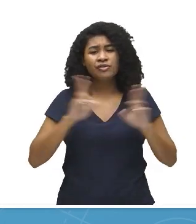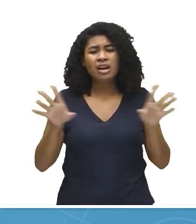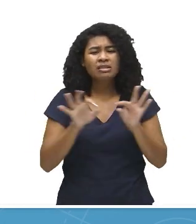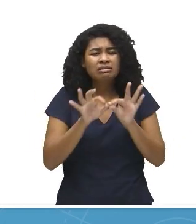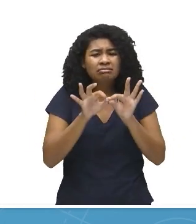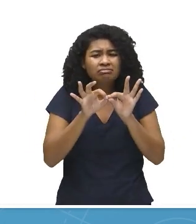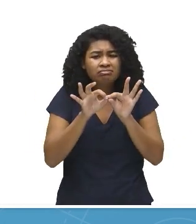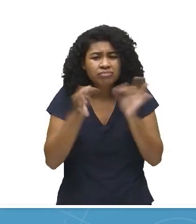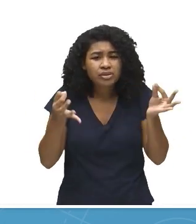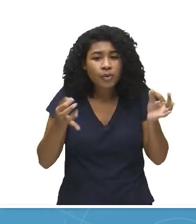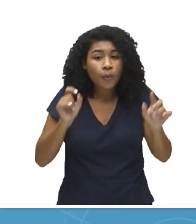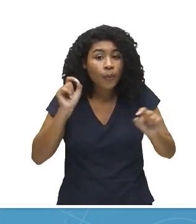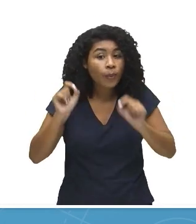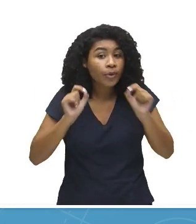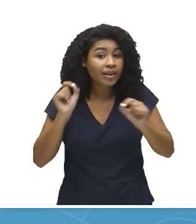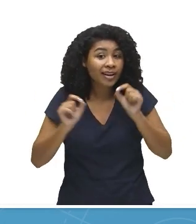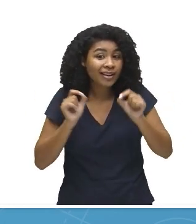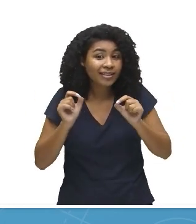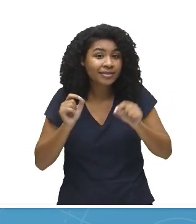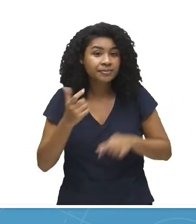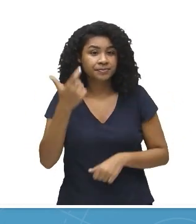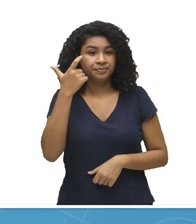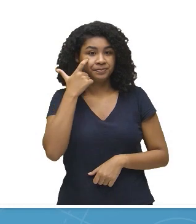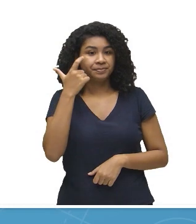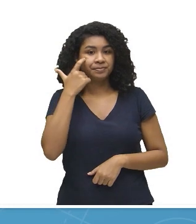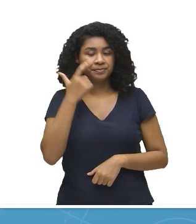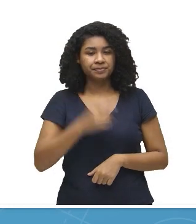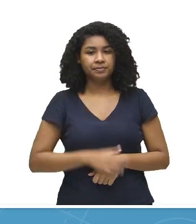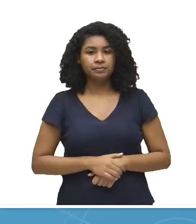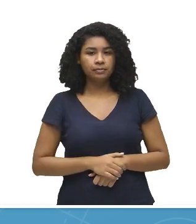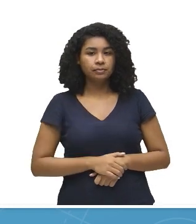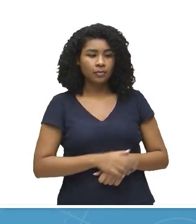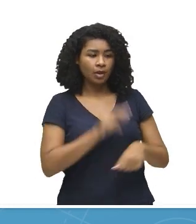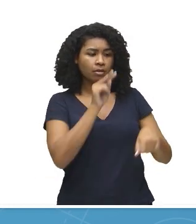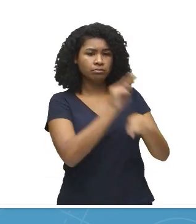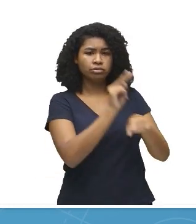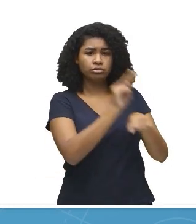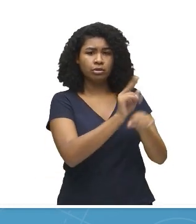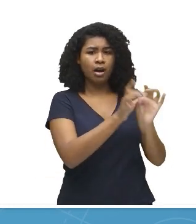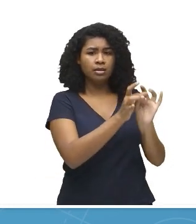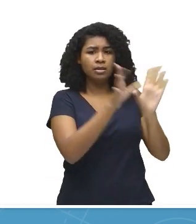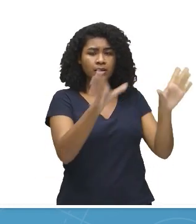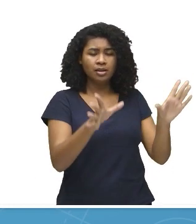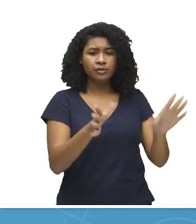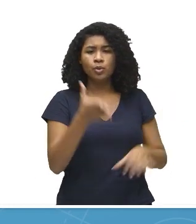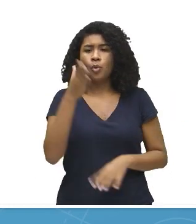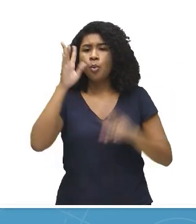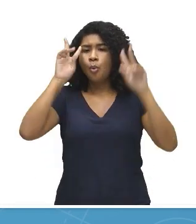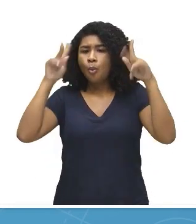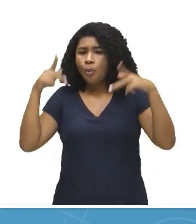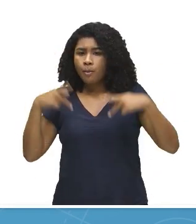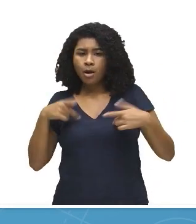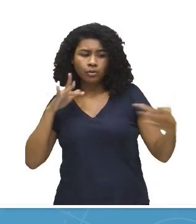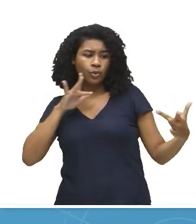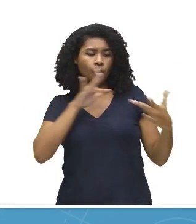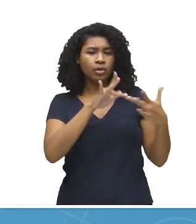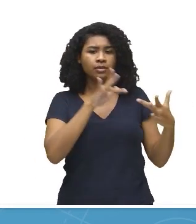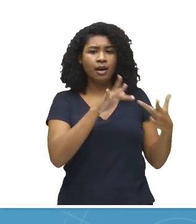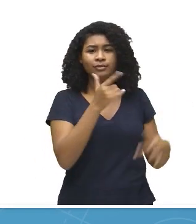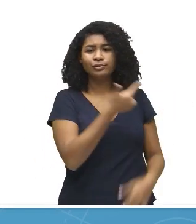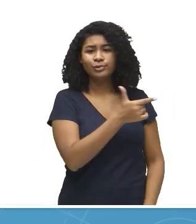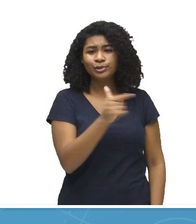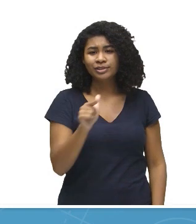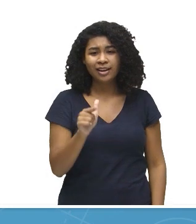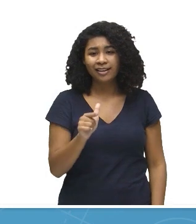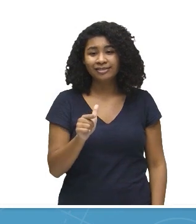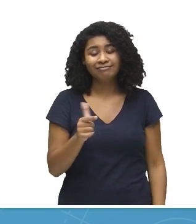simples. A preservação, a gente não tem aí a intervenção do homem, né, da ação humana. Então,